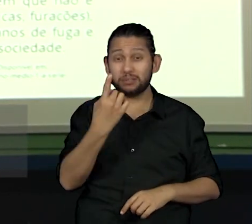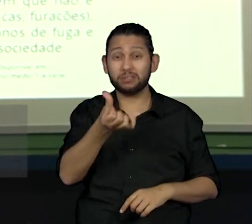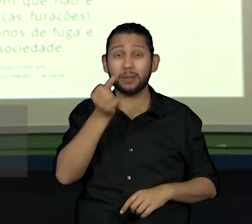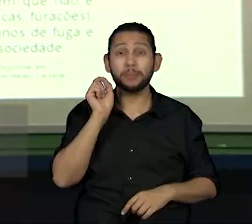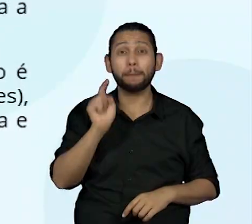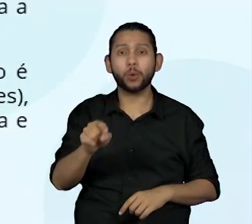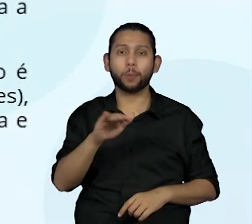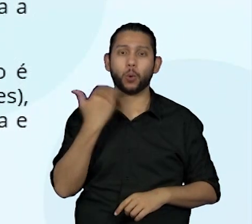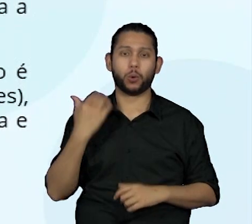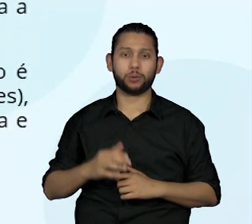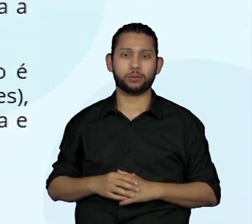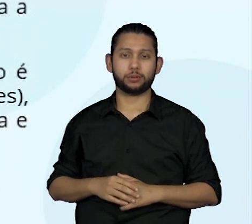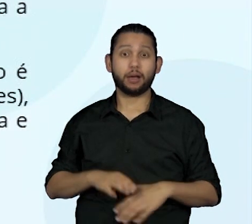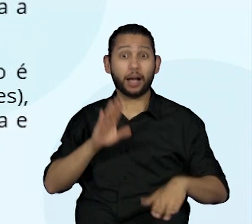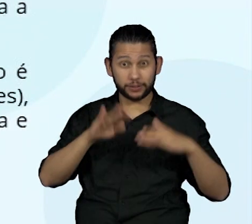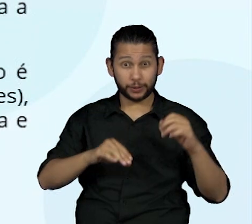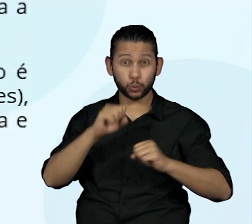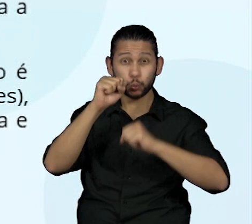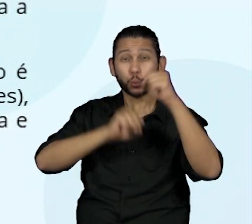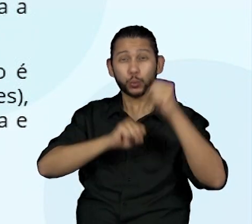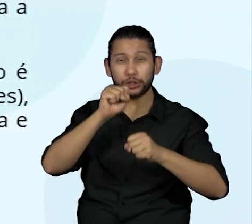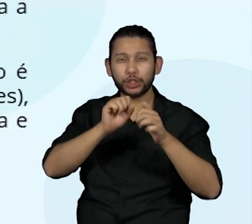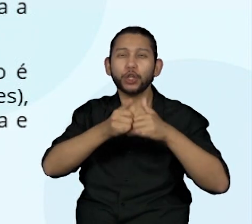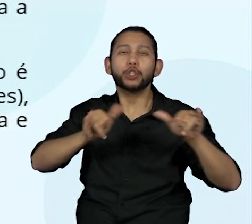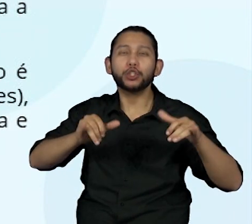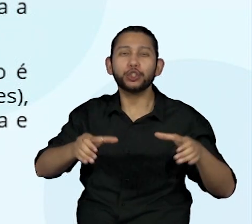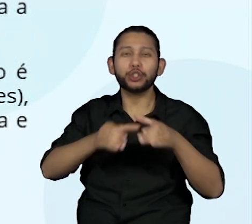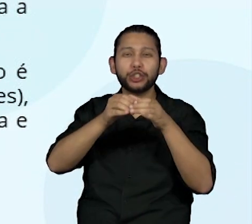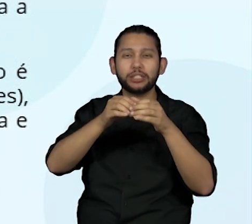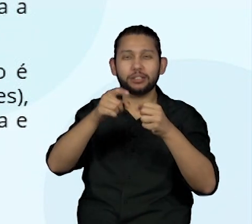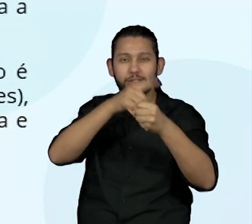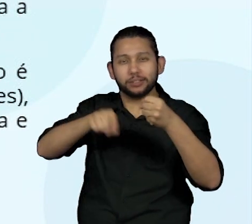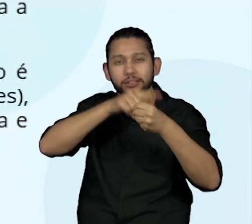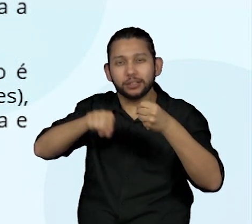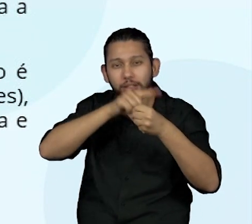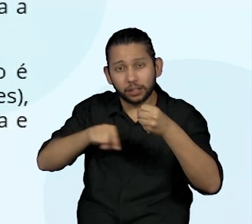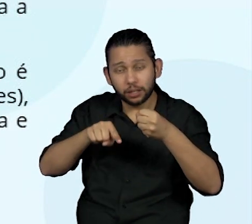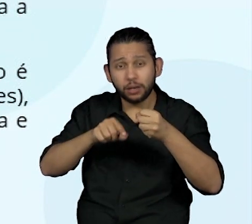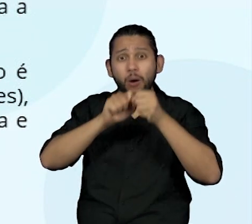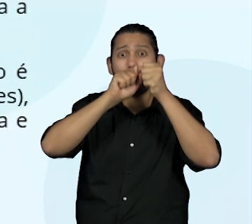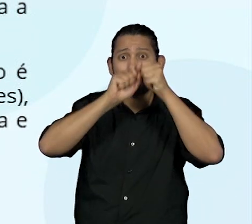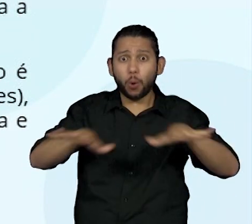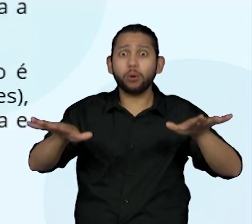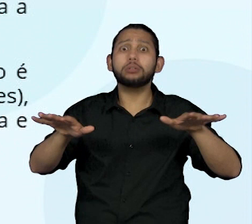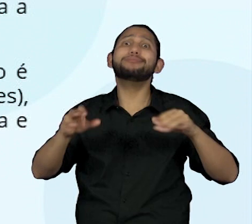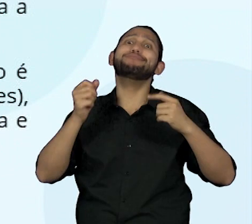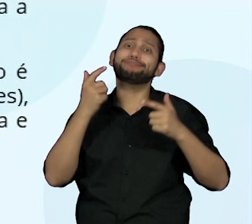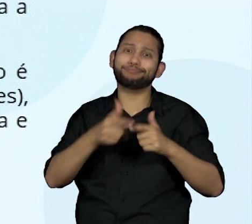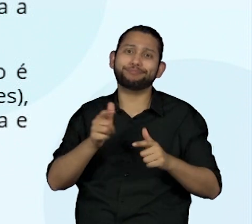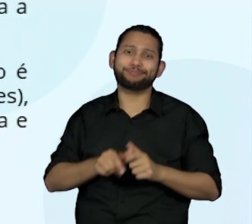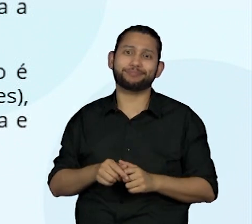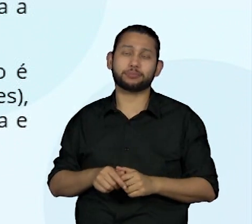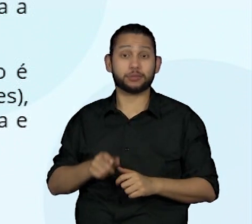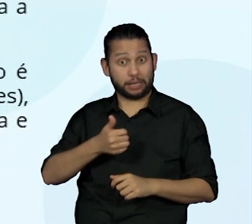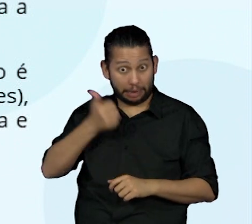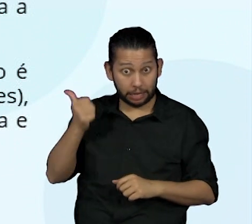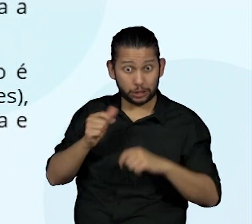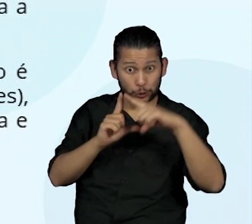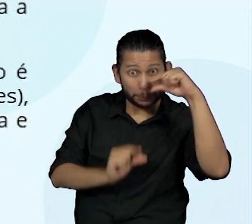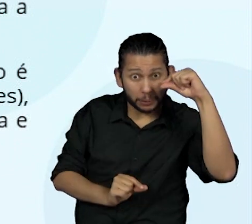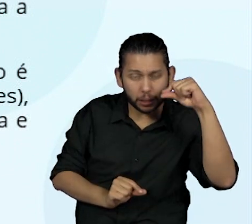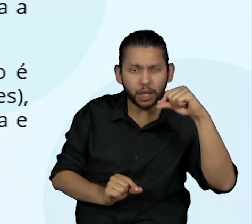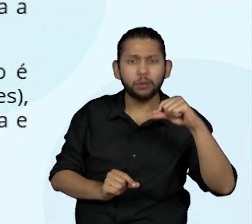nuclear. Então, mesmo assim, ainda teve consequências, mas eles acreditam que se o Japão não tivesse esse preparo,